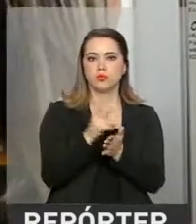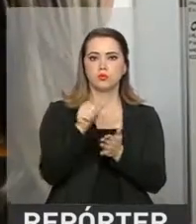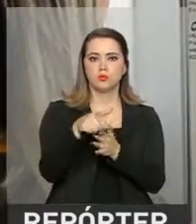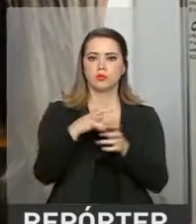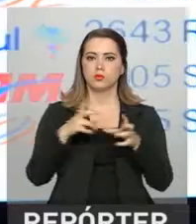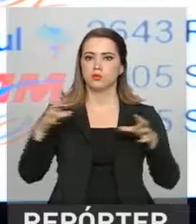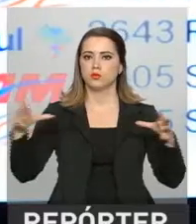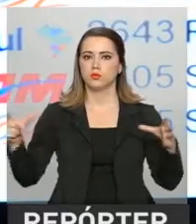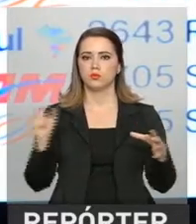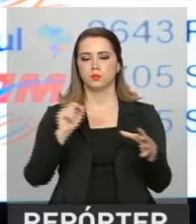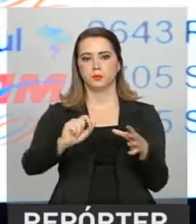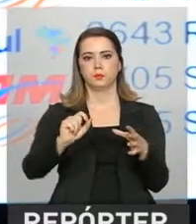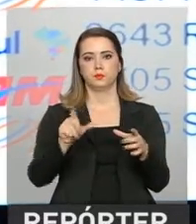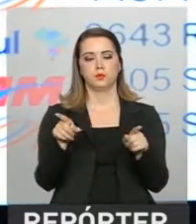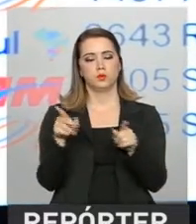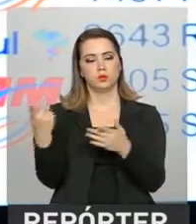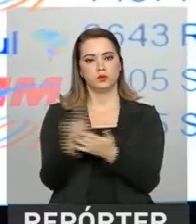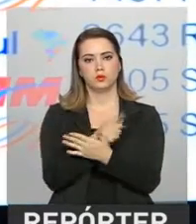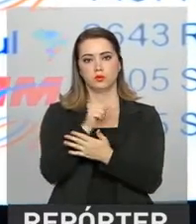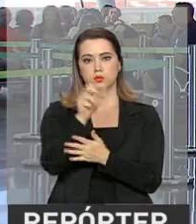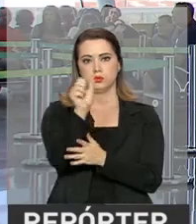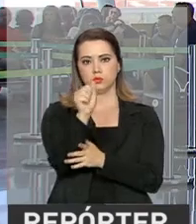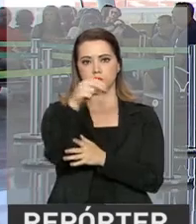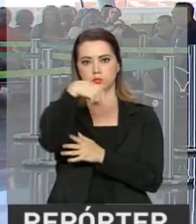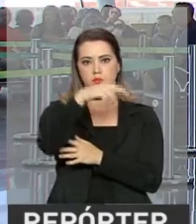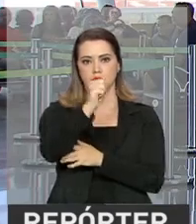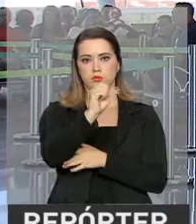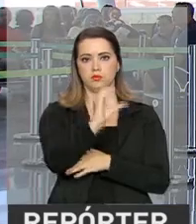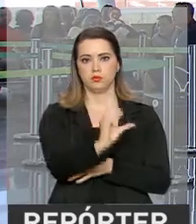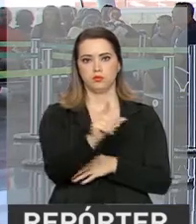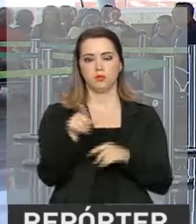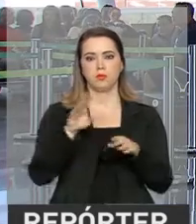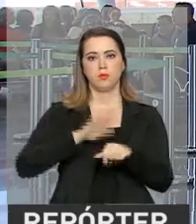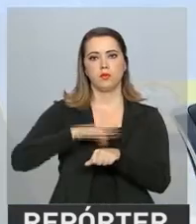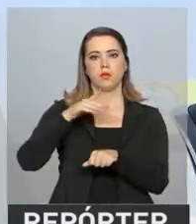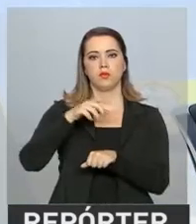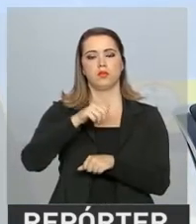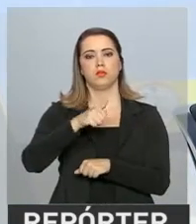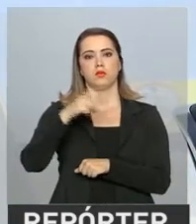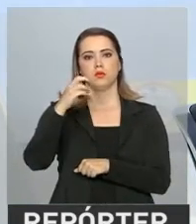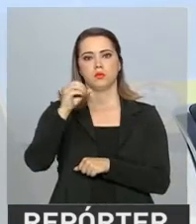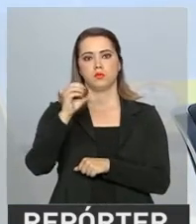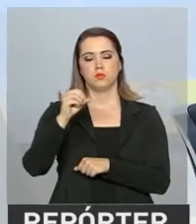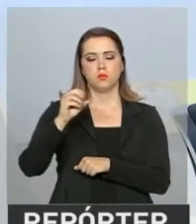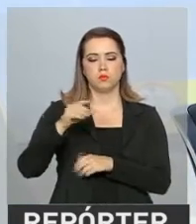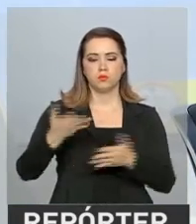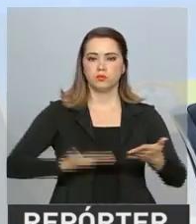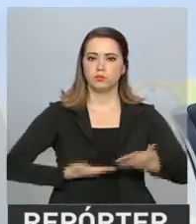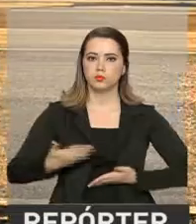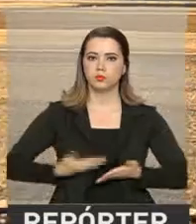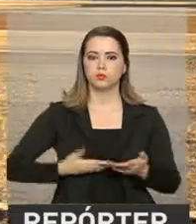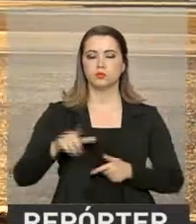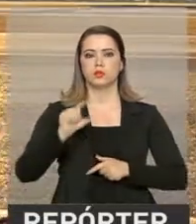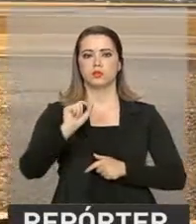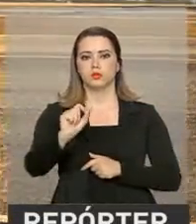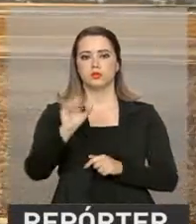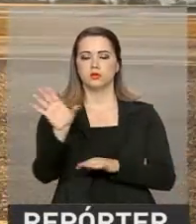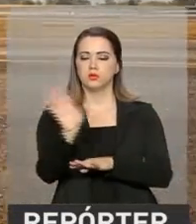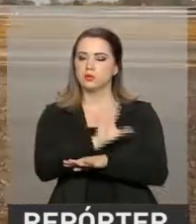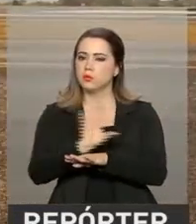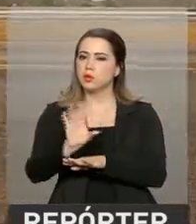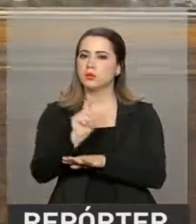realizadas pela anac mais de 500 servidores e colaboradores trabalharão nos dez aeroportos coordenados